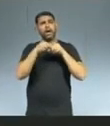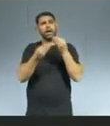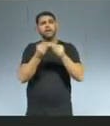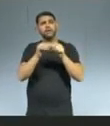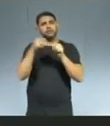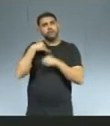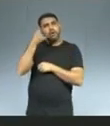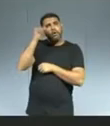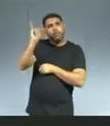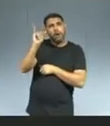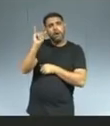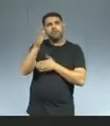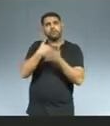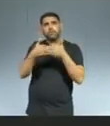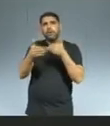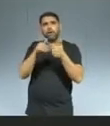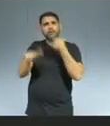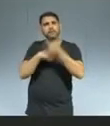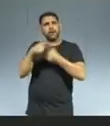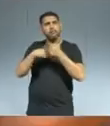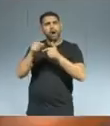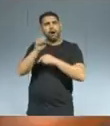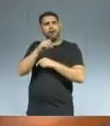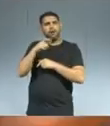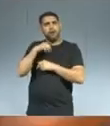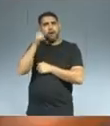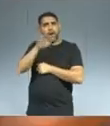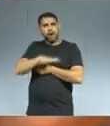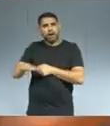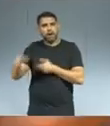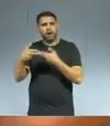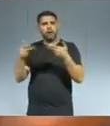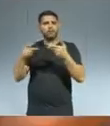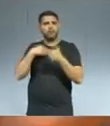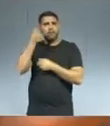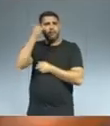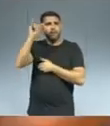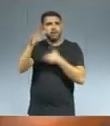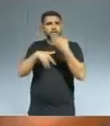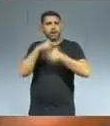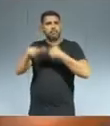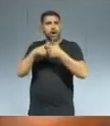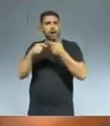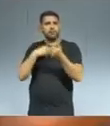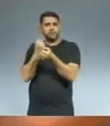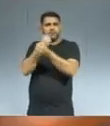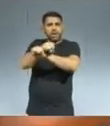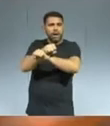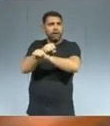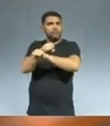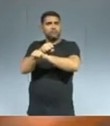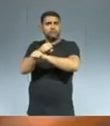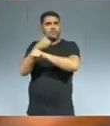de combate a qualquer tipo de trabalho infantil A questão é de combate a qualquer tipo de trabalho escravo a